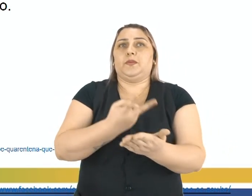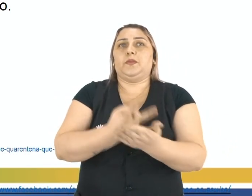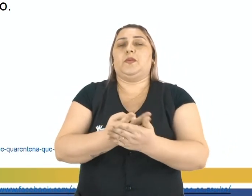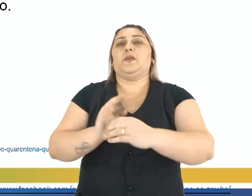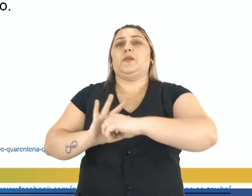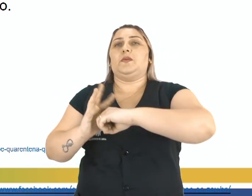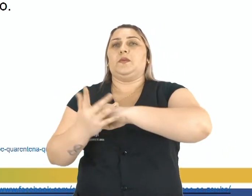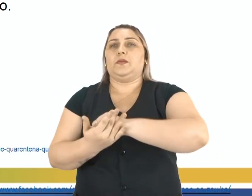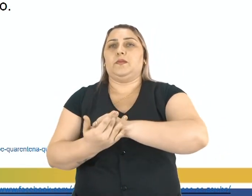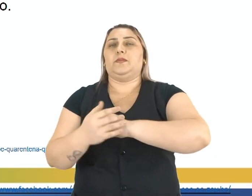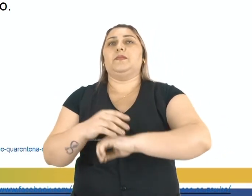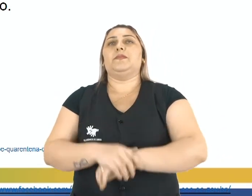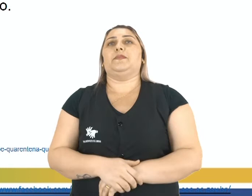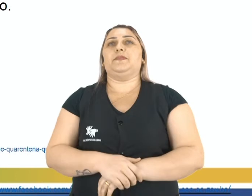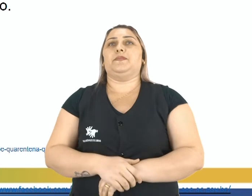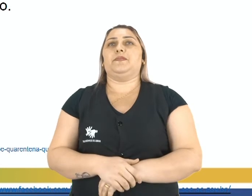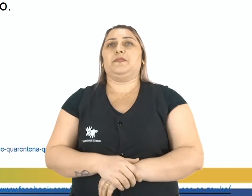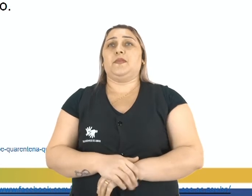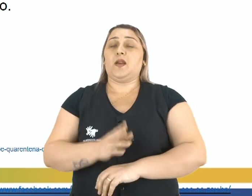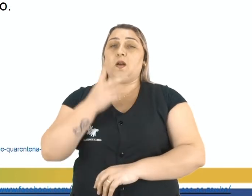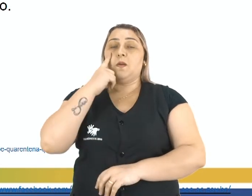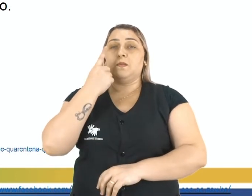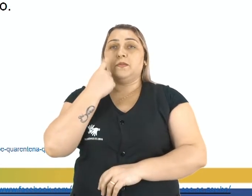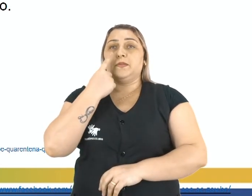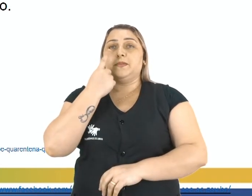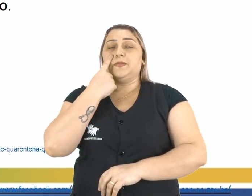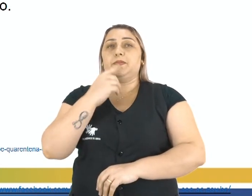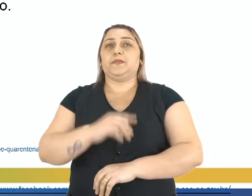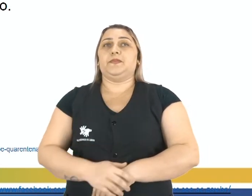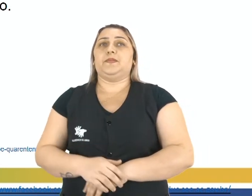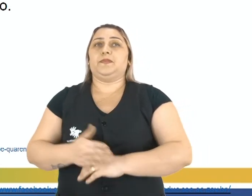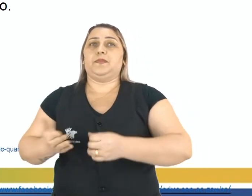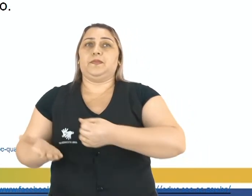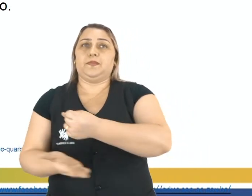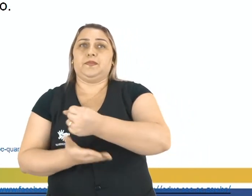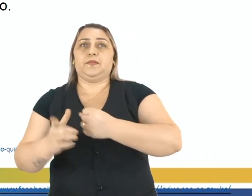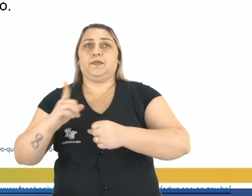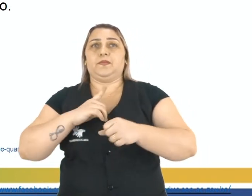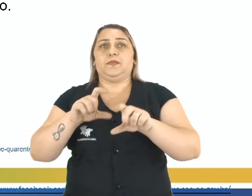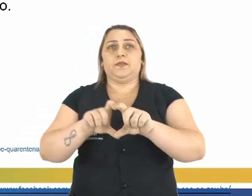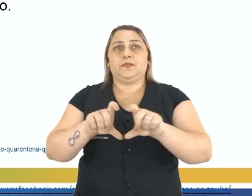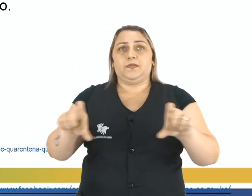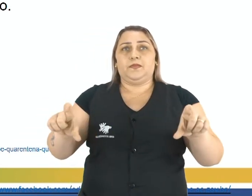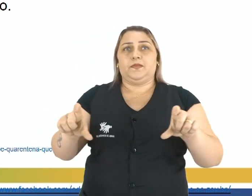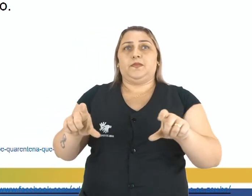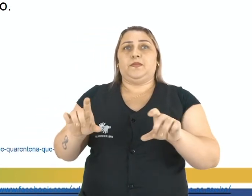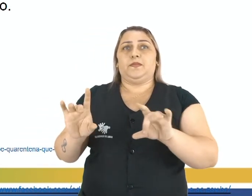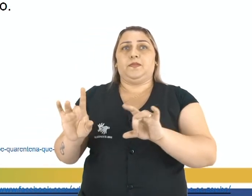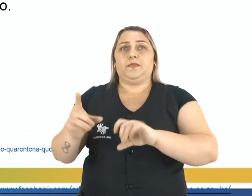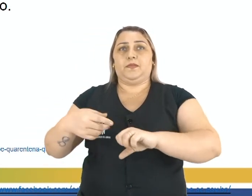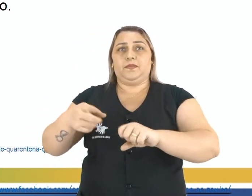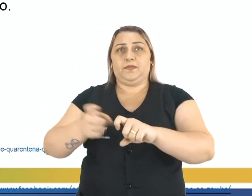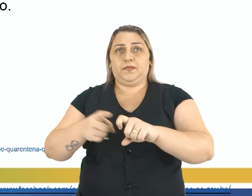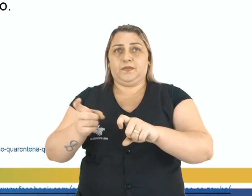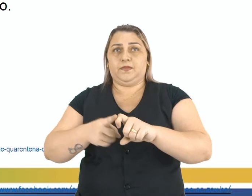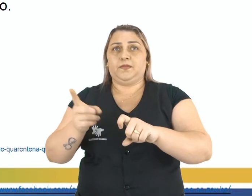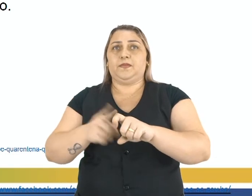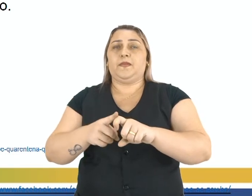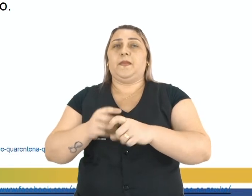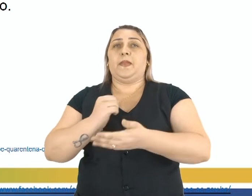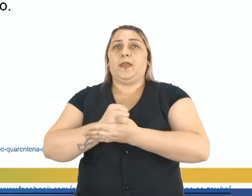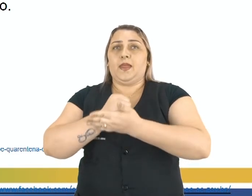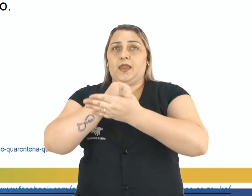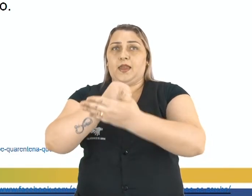por Covid-19. Observe que abaixo tem uma linha fina que diz assim: especialistas